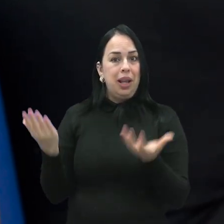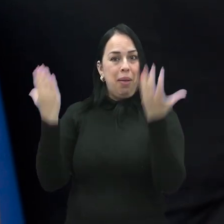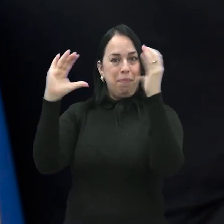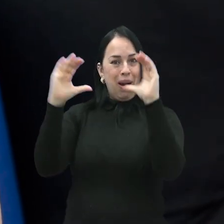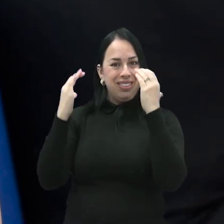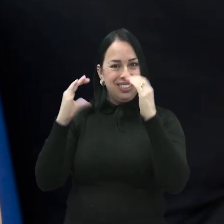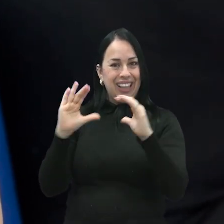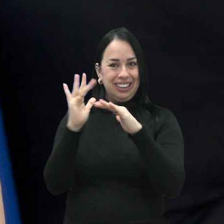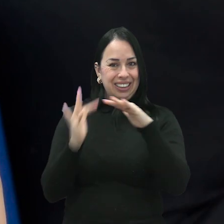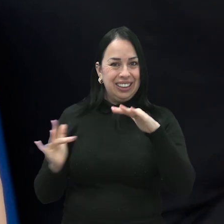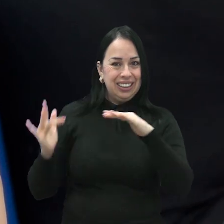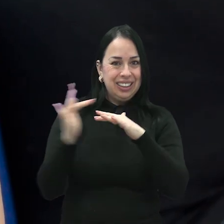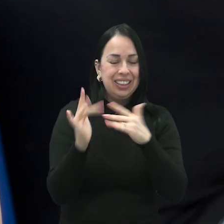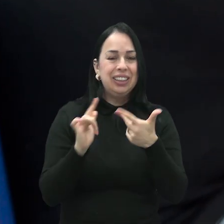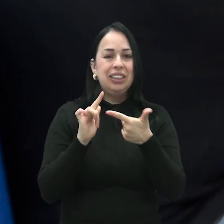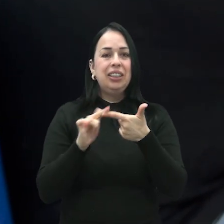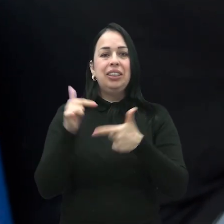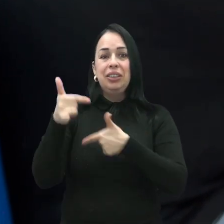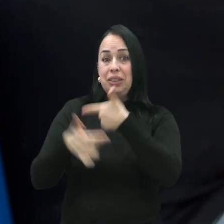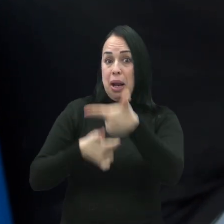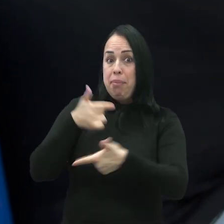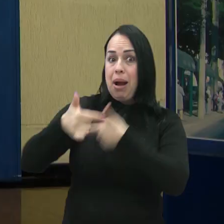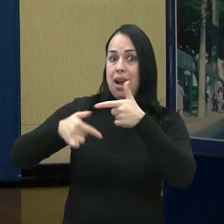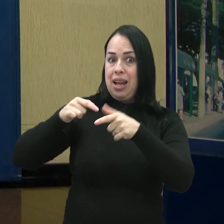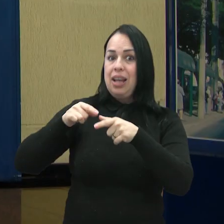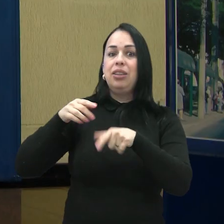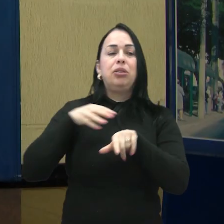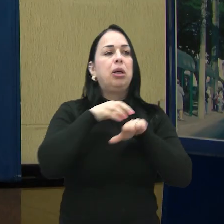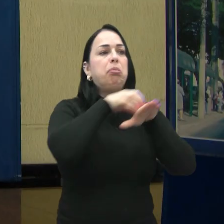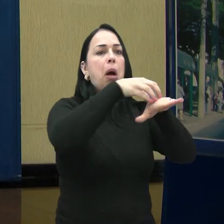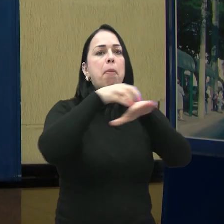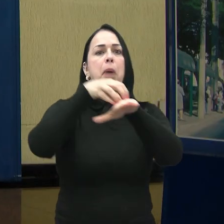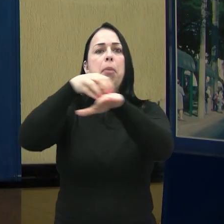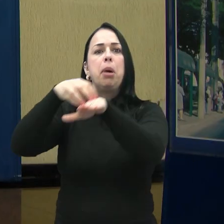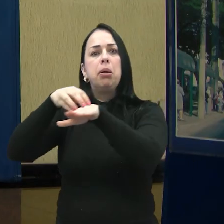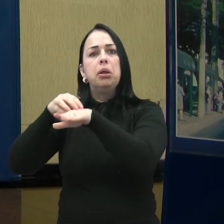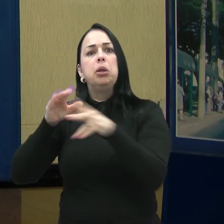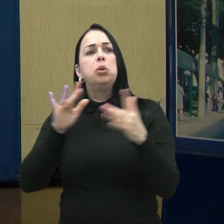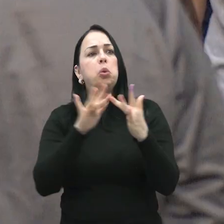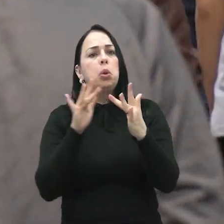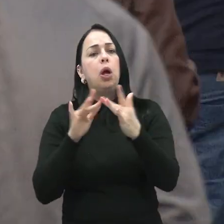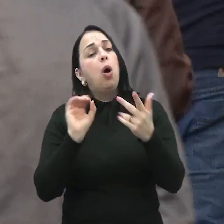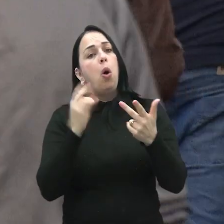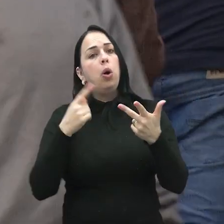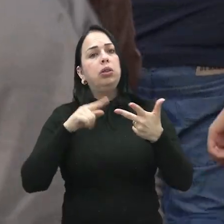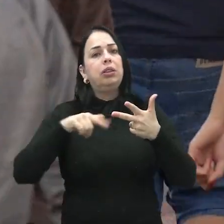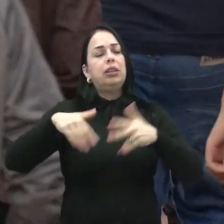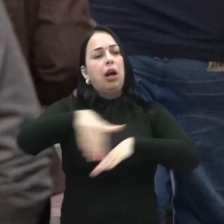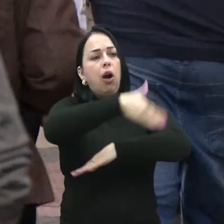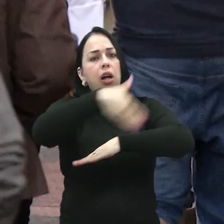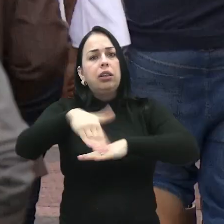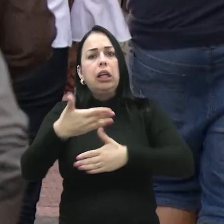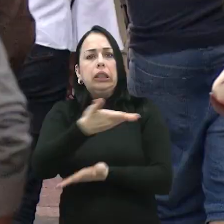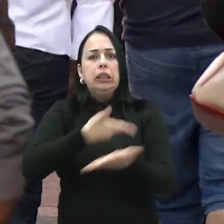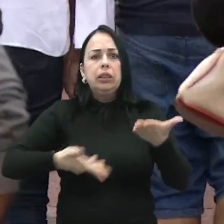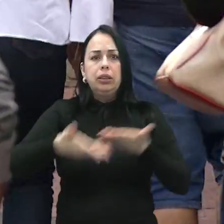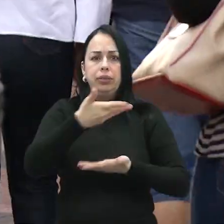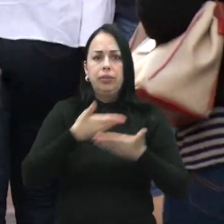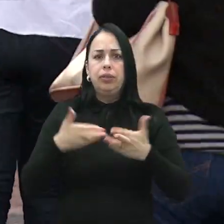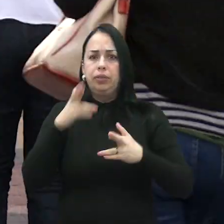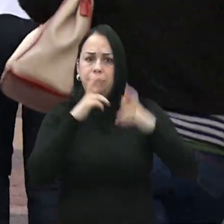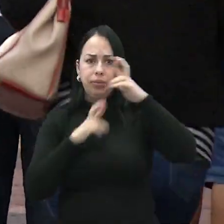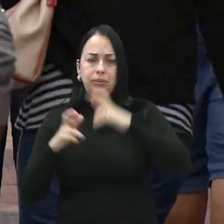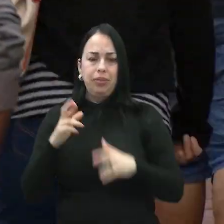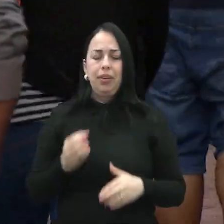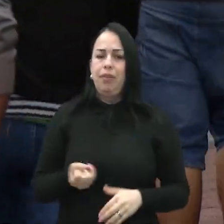os parlamentares apostam em publicações nas redes sociais, no trabalho dos gabinetes itinerantes e até mesmo em conversas na rua,